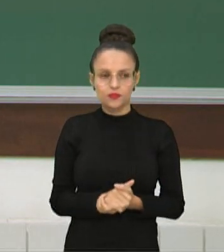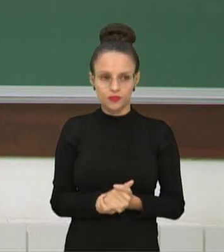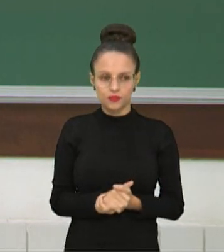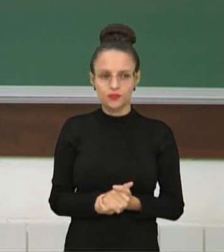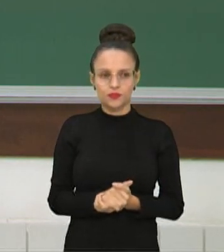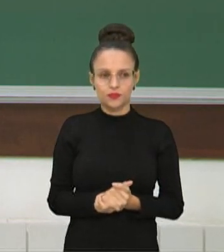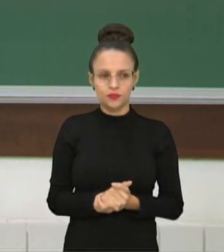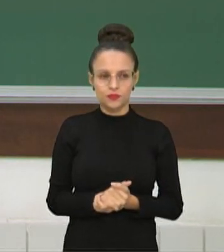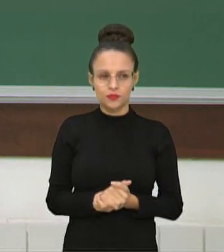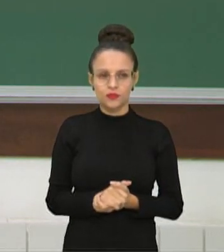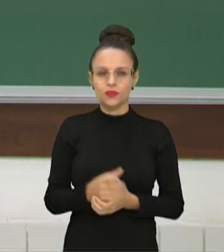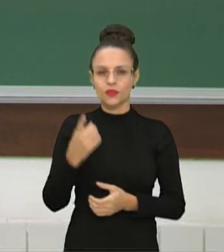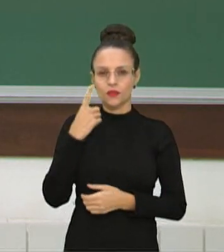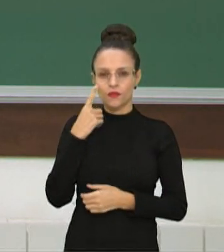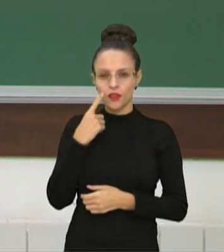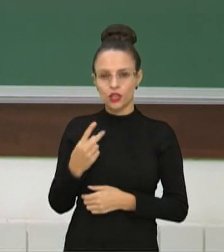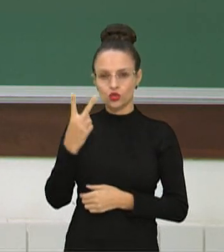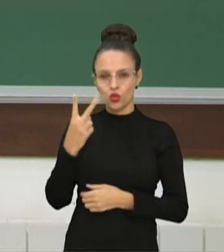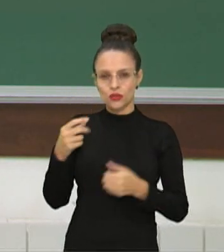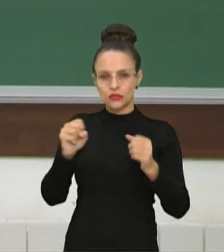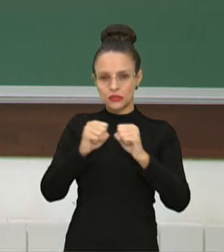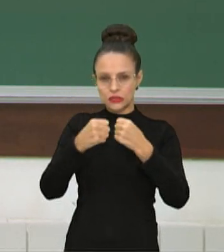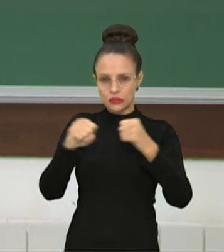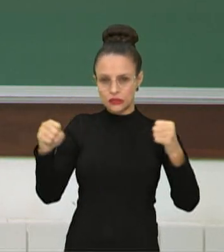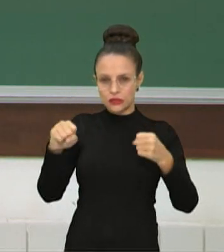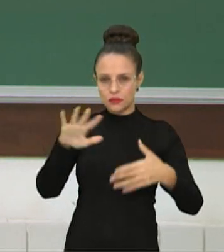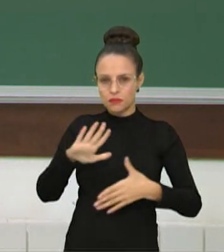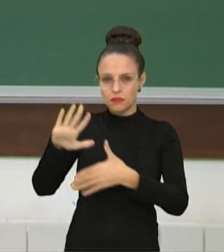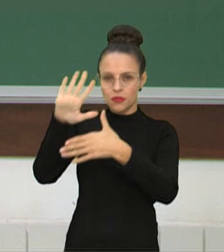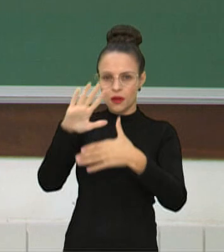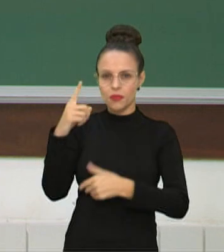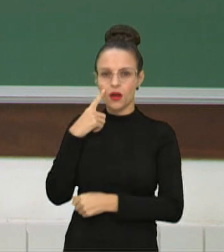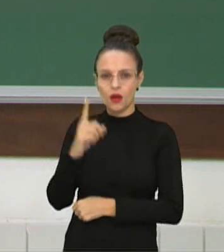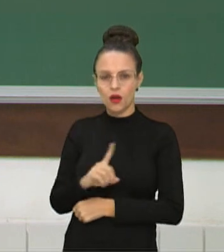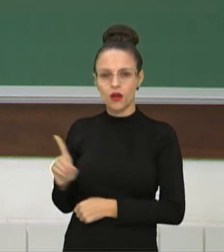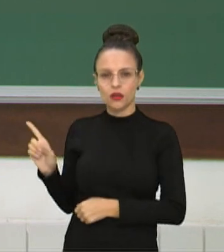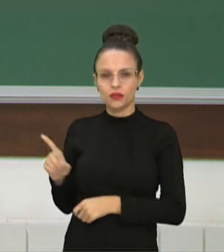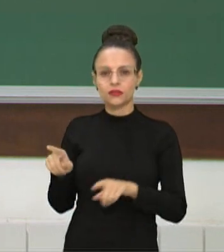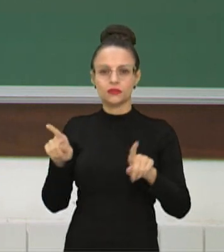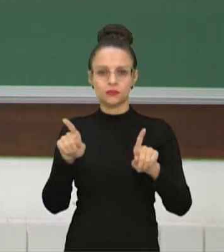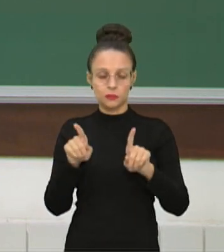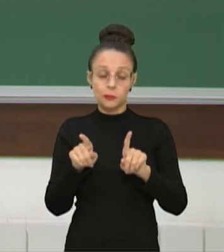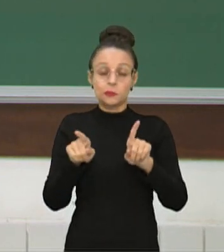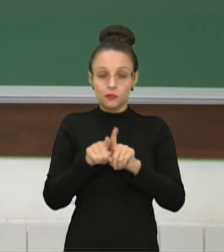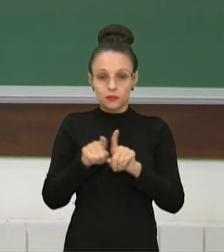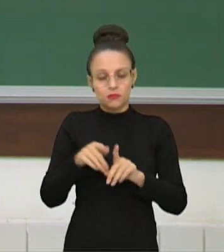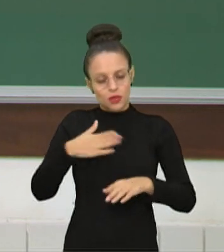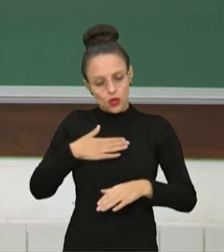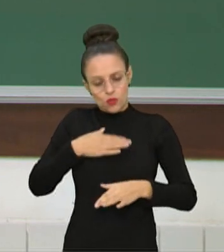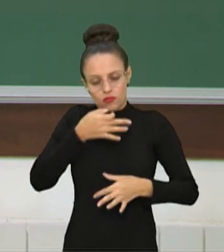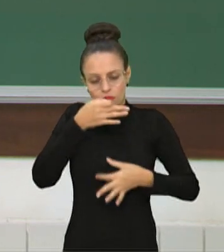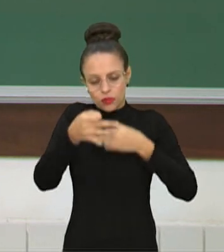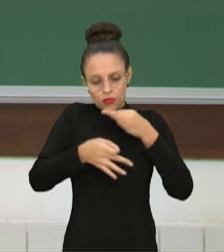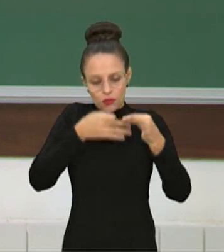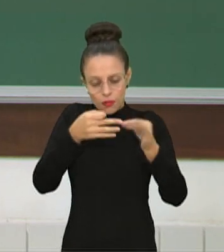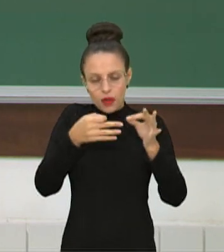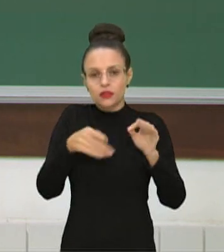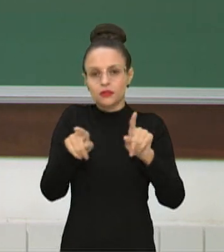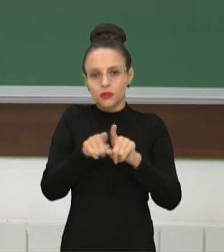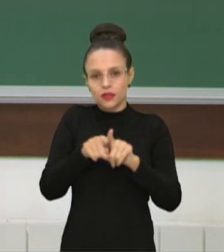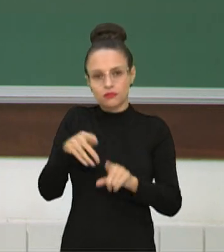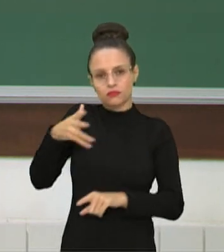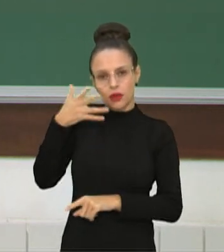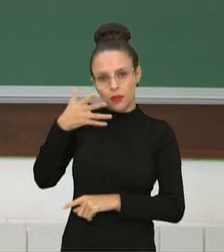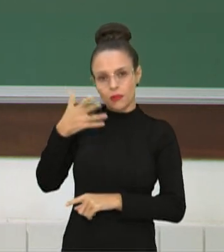Vamos ver dois mapas agora. Eu preciso dar a vocês, além dos meus argumentos, da minha fala, que não é